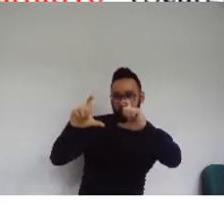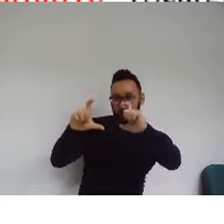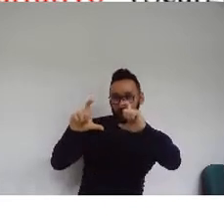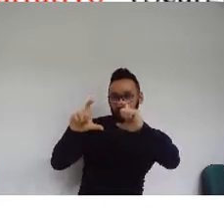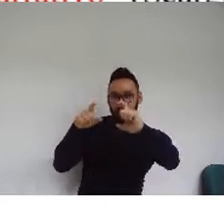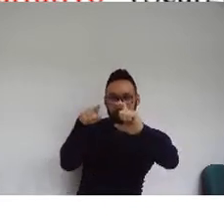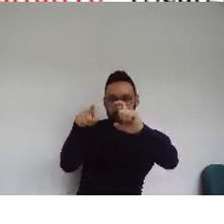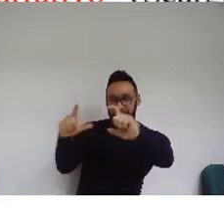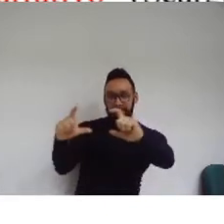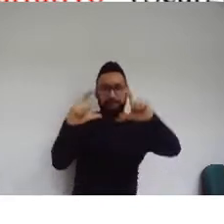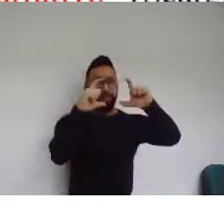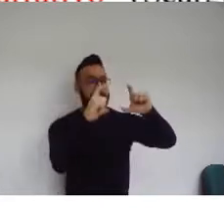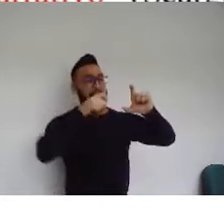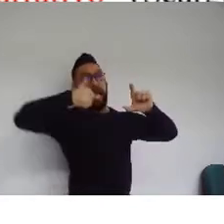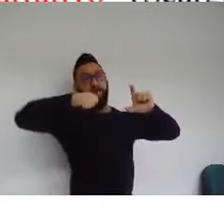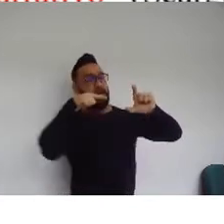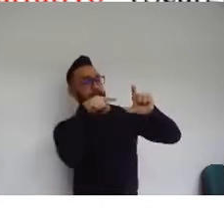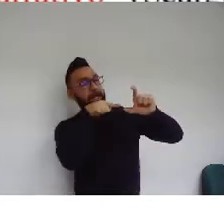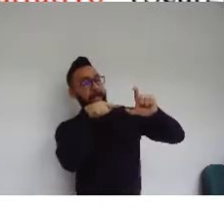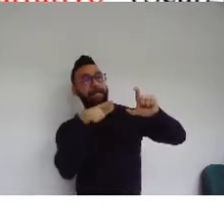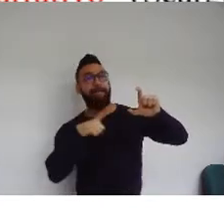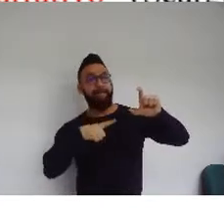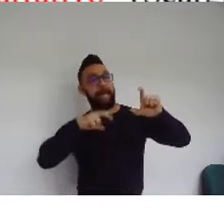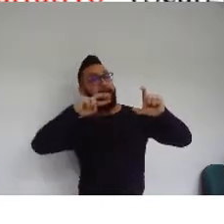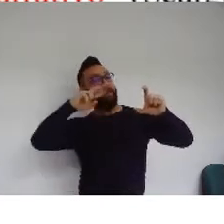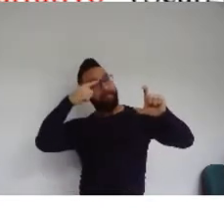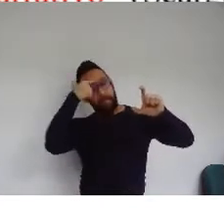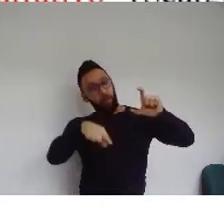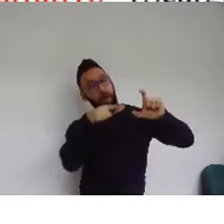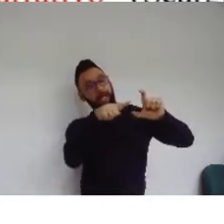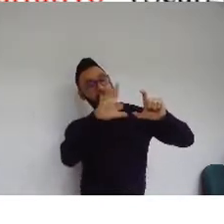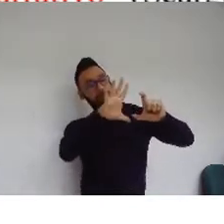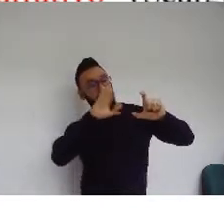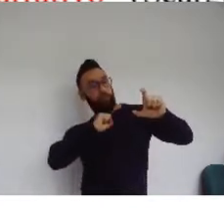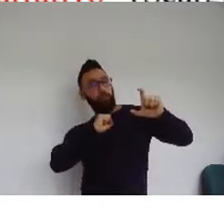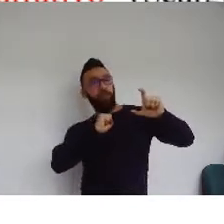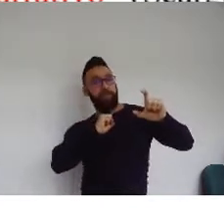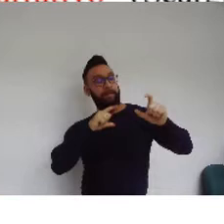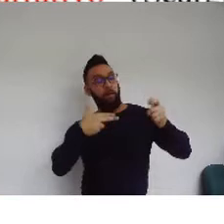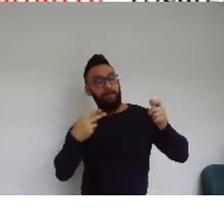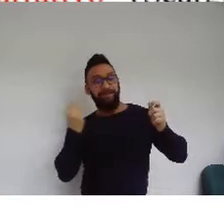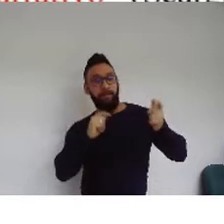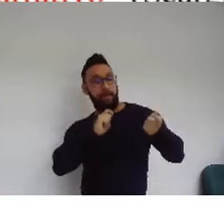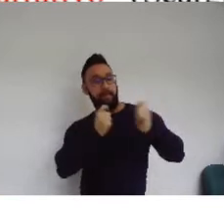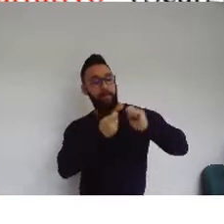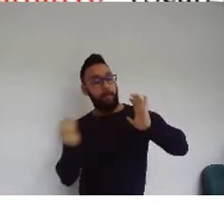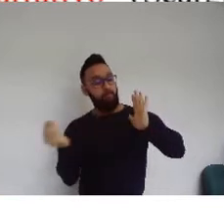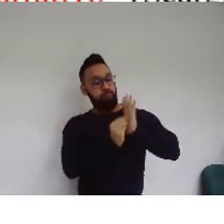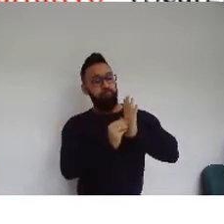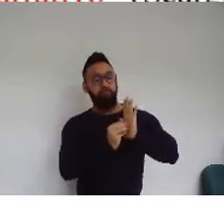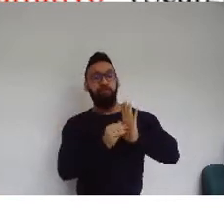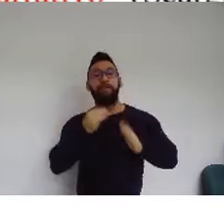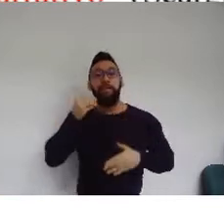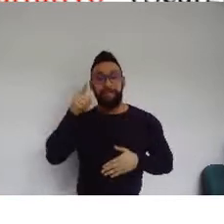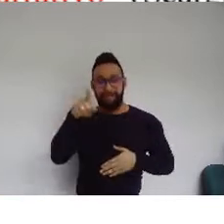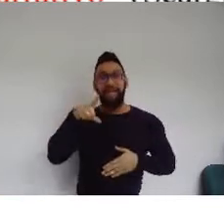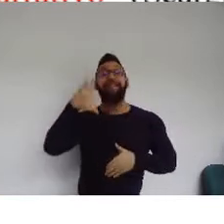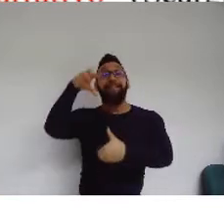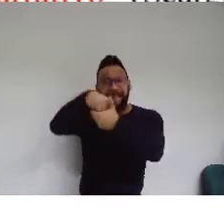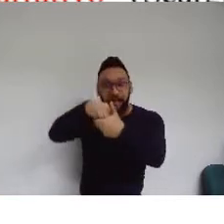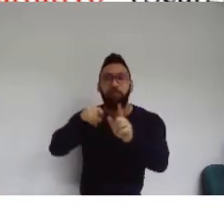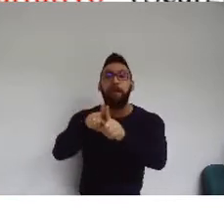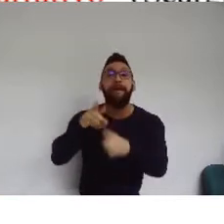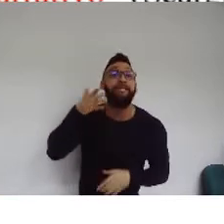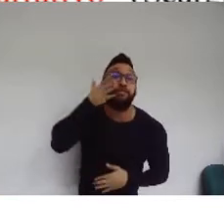Nessa caminhada, né? E eu vou fazer isso, então, ressaltando o potencial narrativo